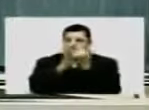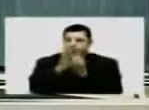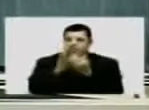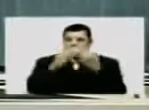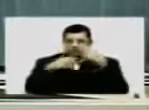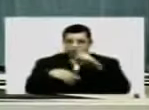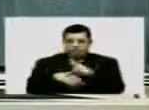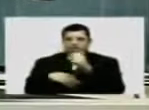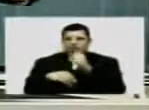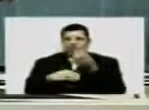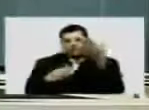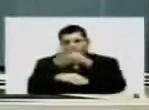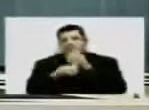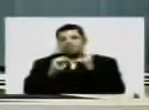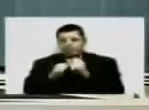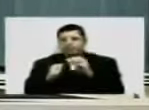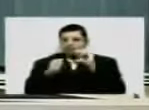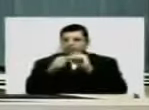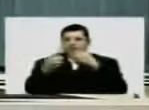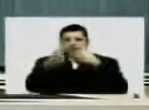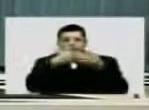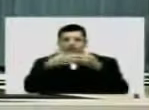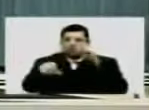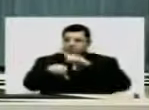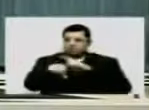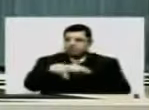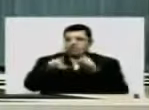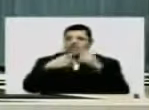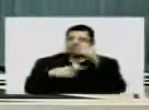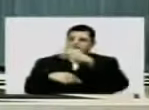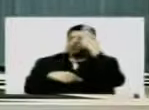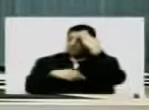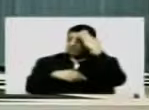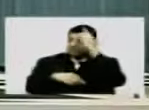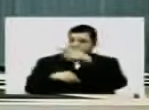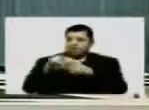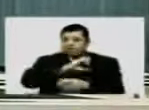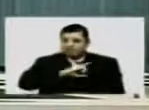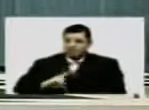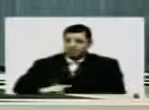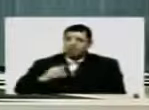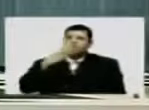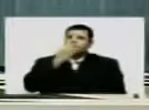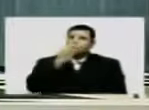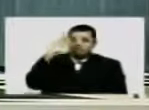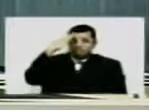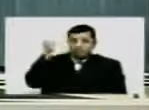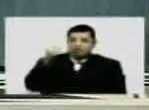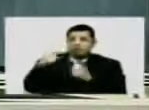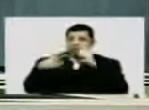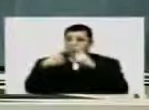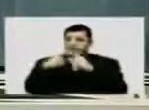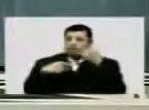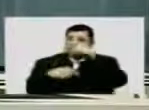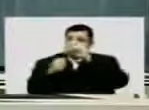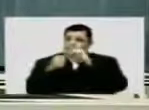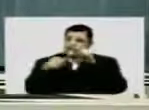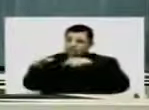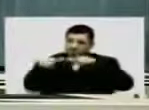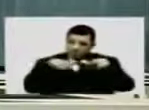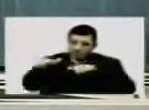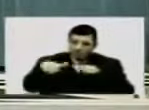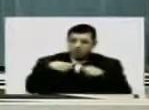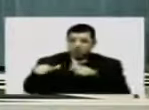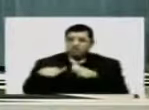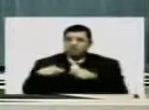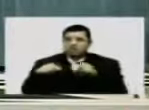negociação do que for débito previdenciário pode ser feita a qualquer tempo. Vossa Excelência, deputado Chico Preto, bem sabe disso, porque fez essa